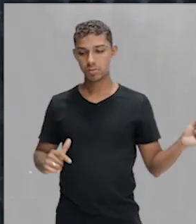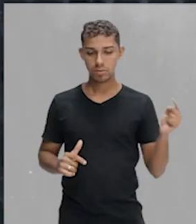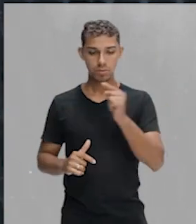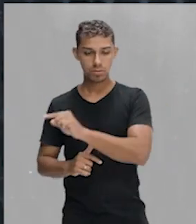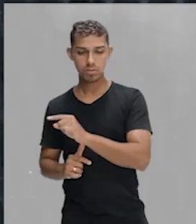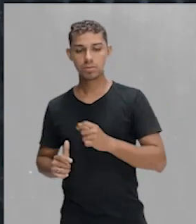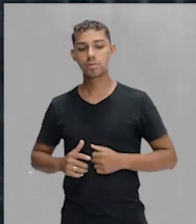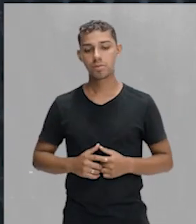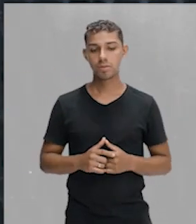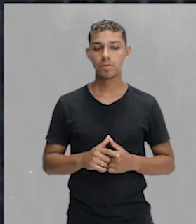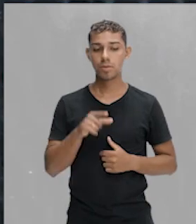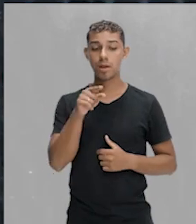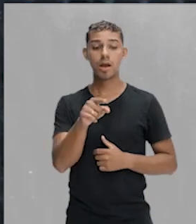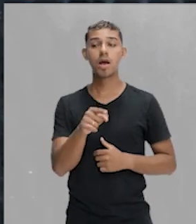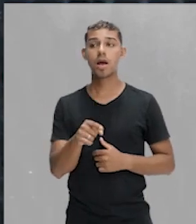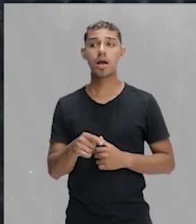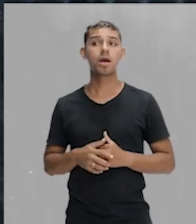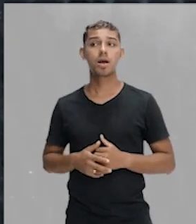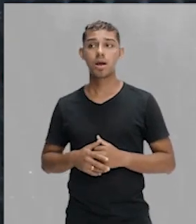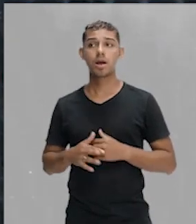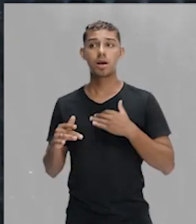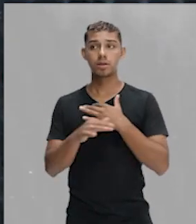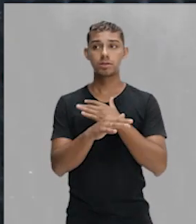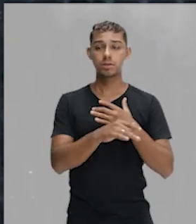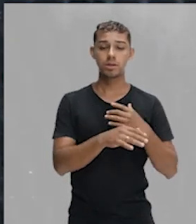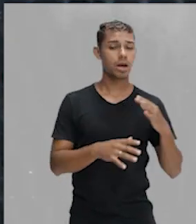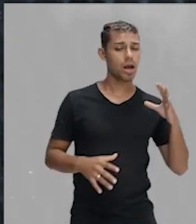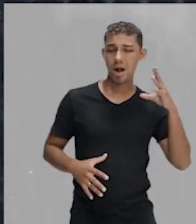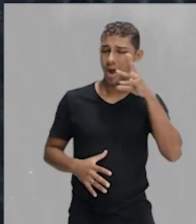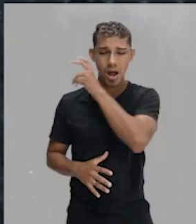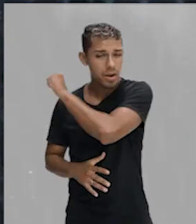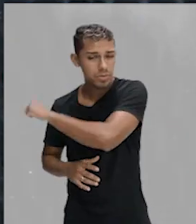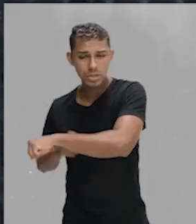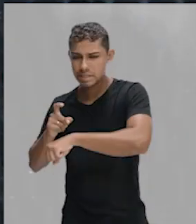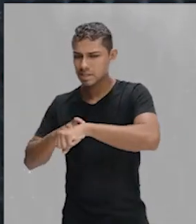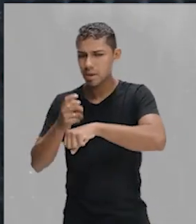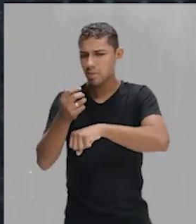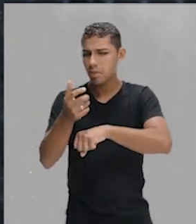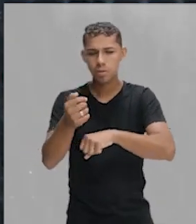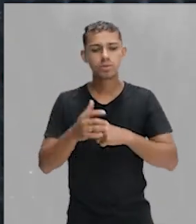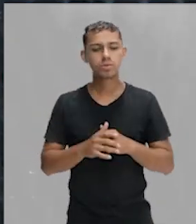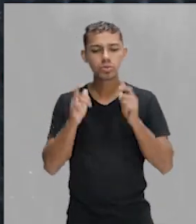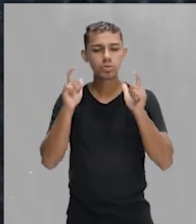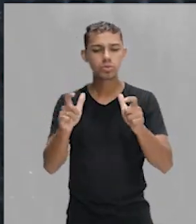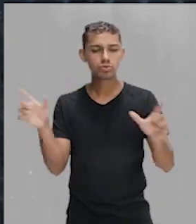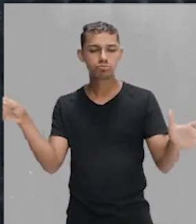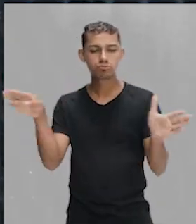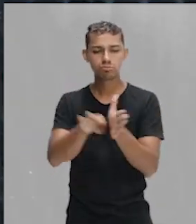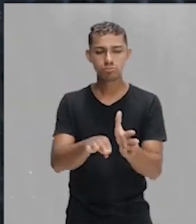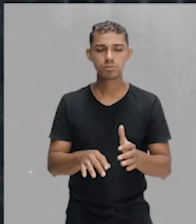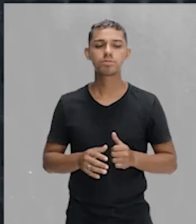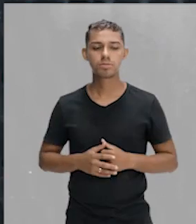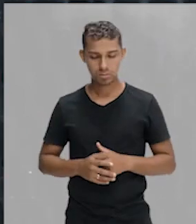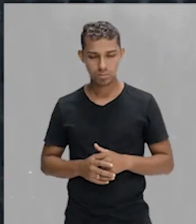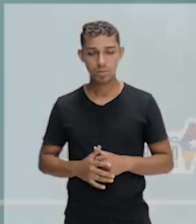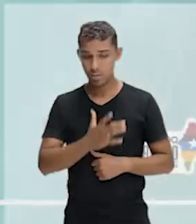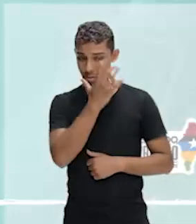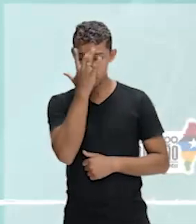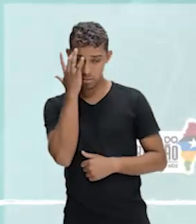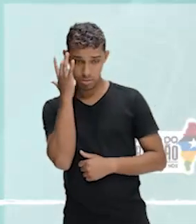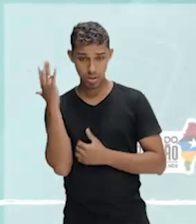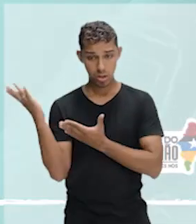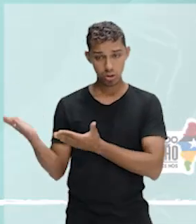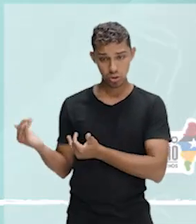uma de incrível, pedindo nos lugares, tá? Jovens na Espanha